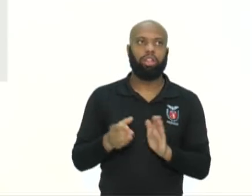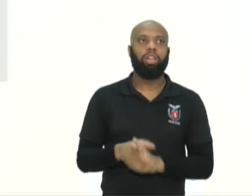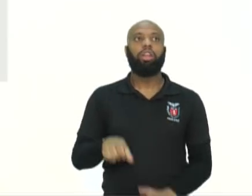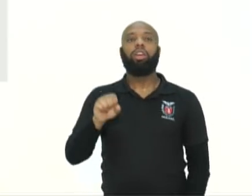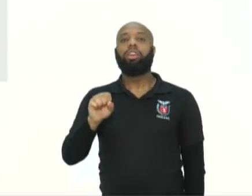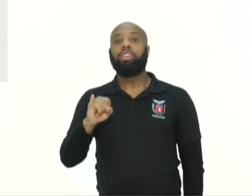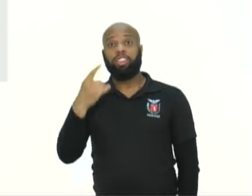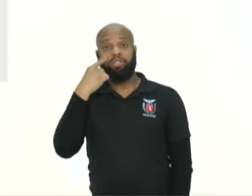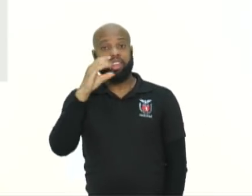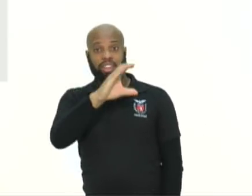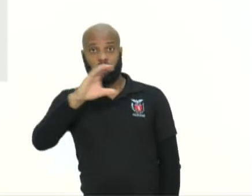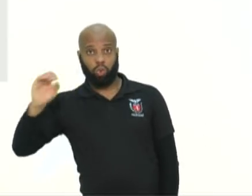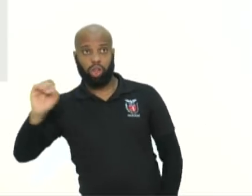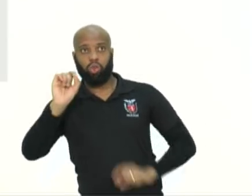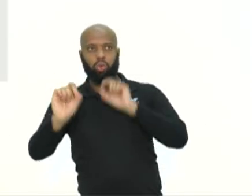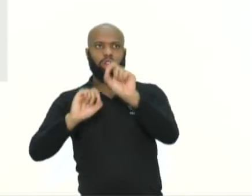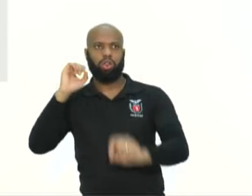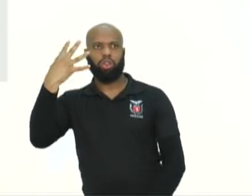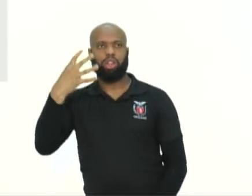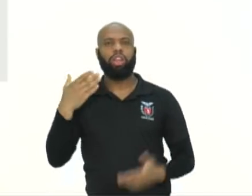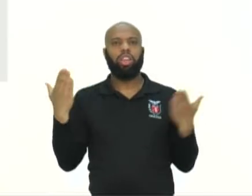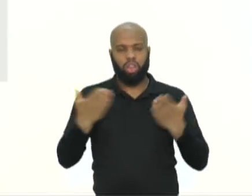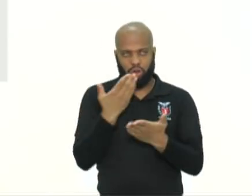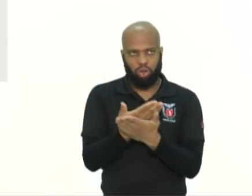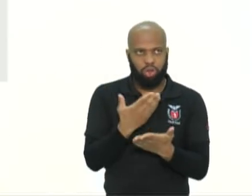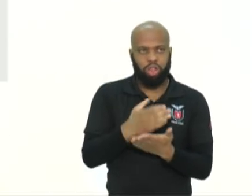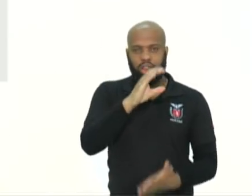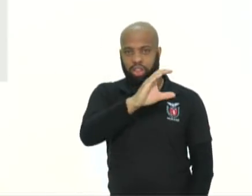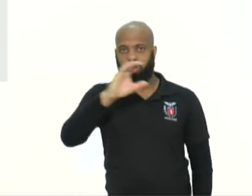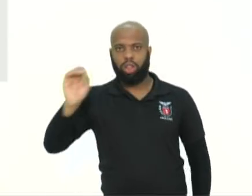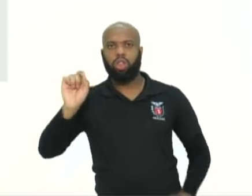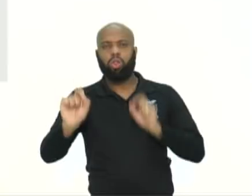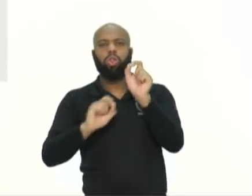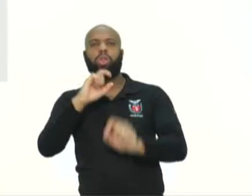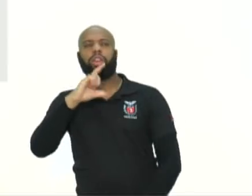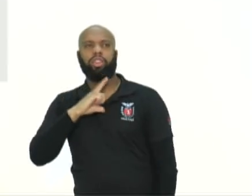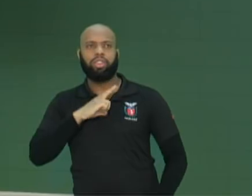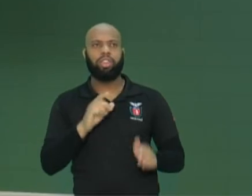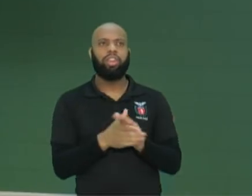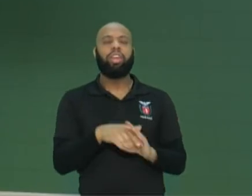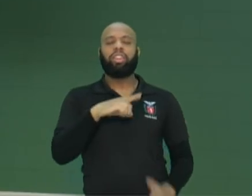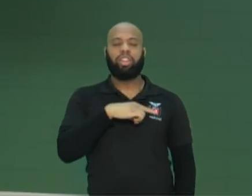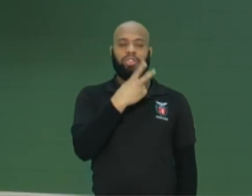lá o centro-oeste, vamos para a região que nós estamos estudando, o que que eu vou ter?